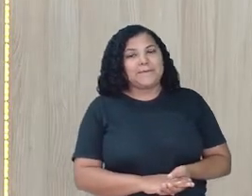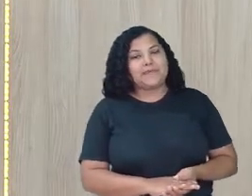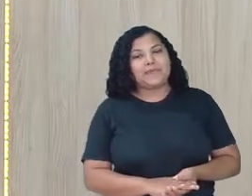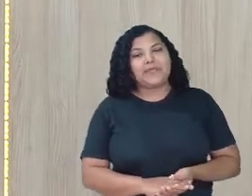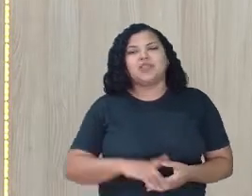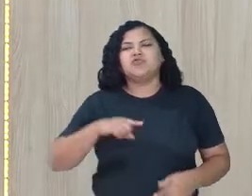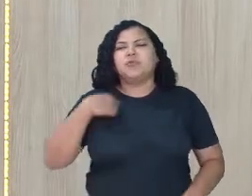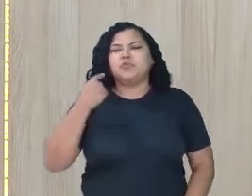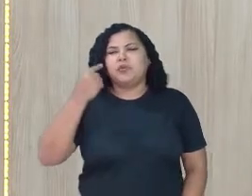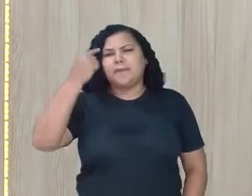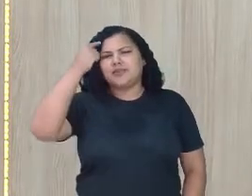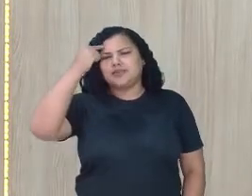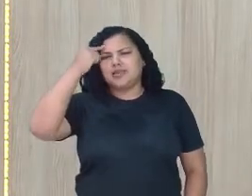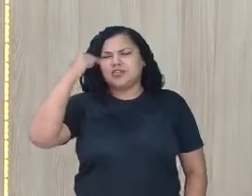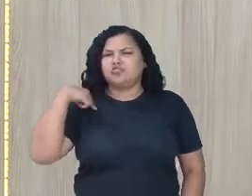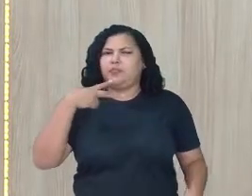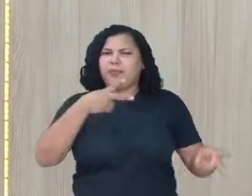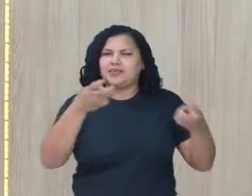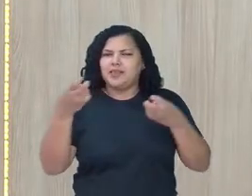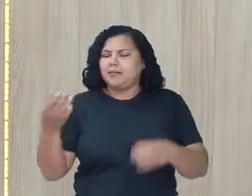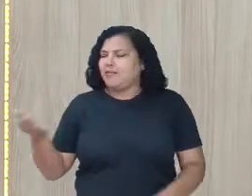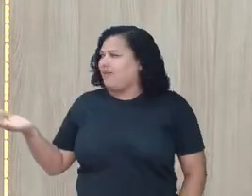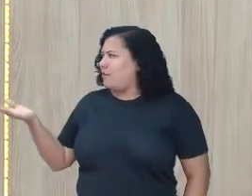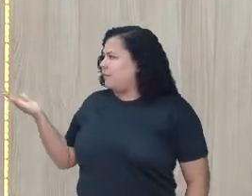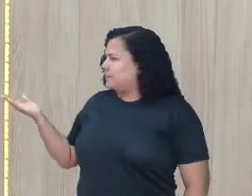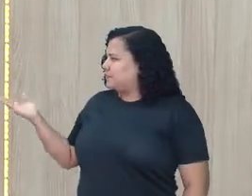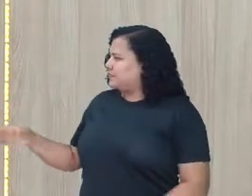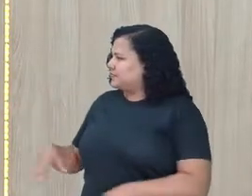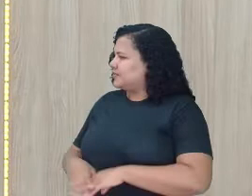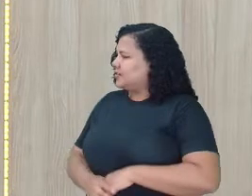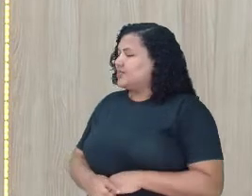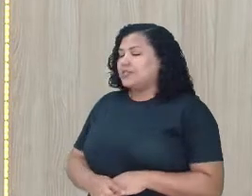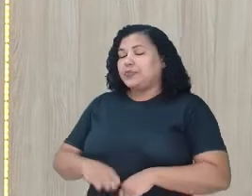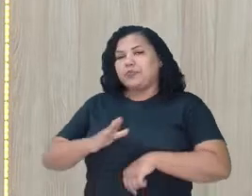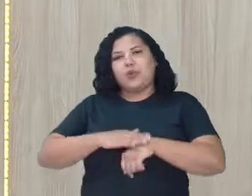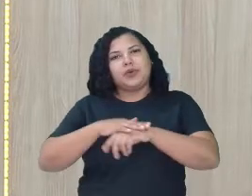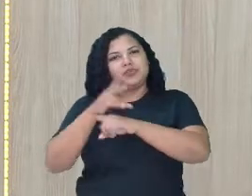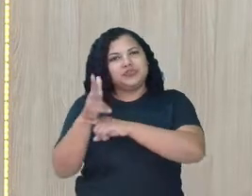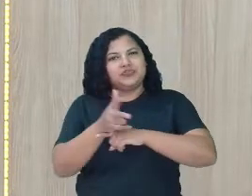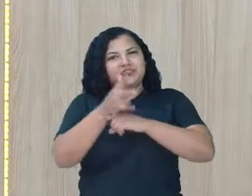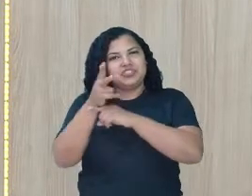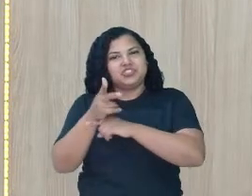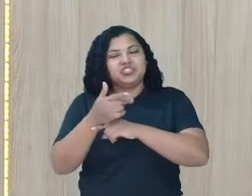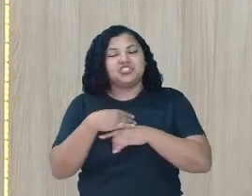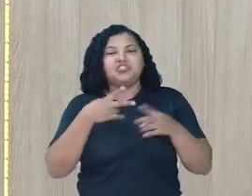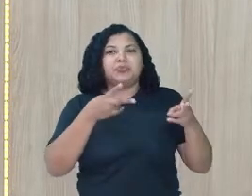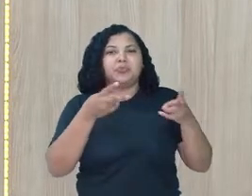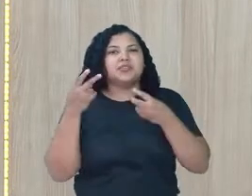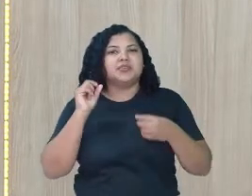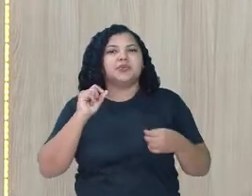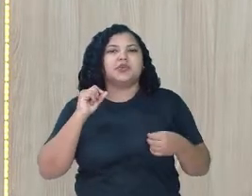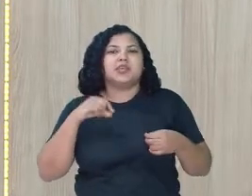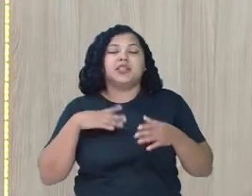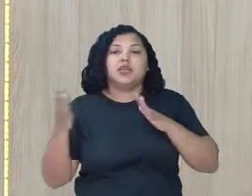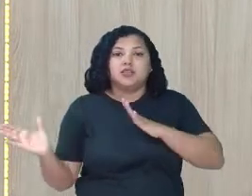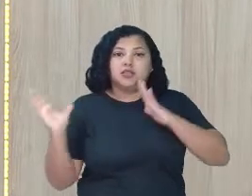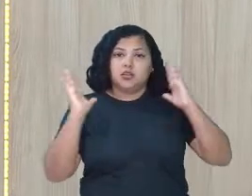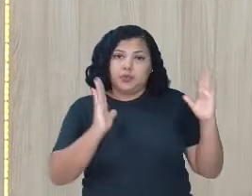pensar um pouquinho mais sobre isso que a gente viu, né, essa parte do vídeo. Então, a gente viu ali, nesse